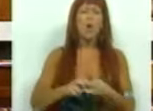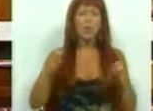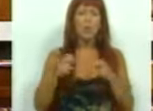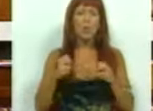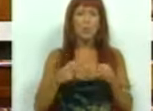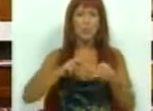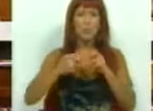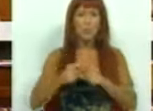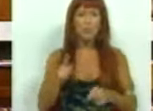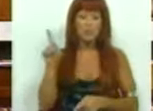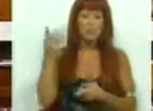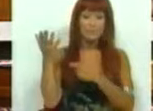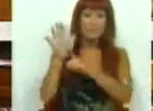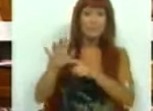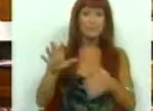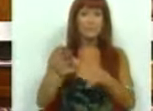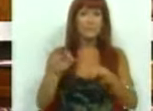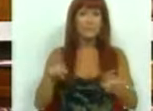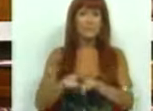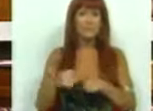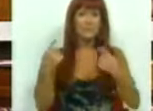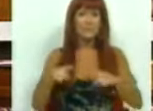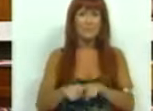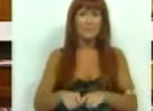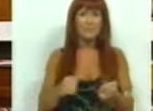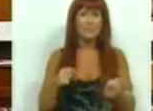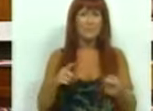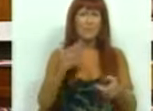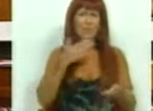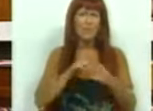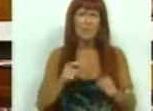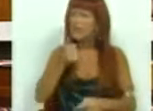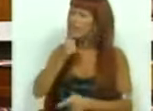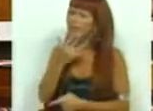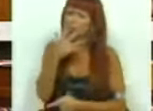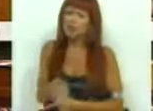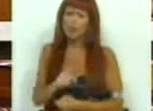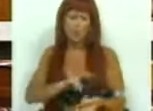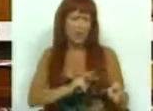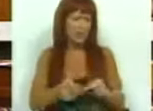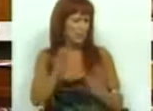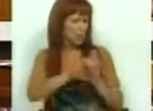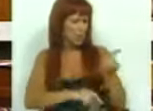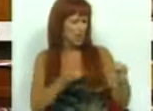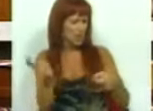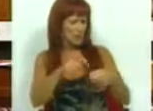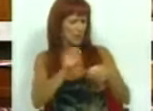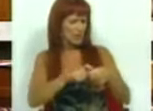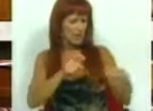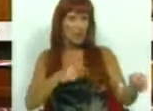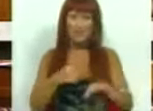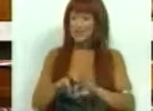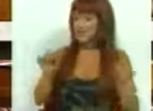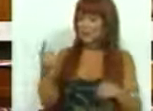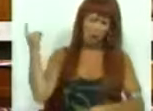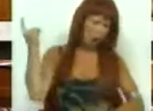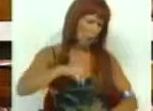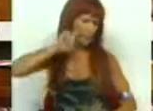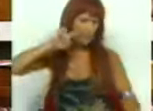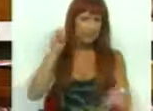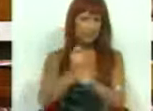problemas. Nomeadamente quando o Estado, no que tem sido useiro, decide unilateralmente alterar as condições das parcerias, bem como